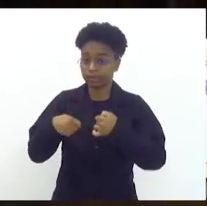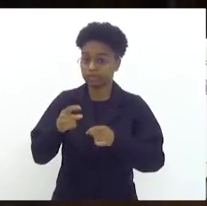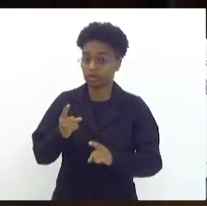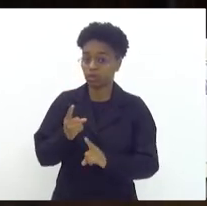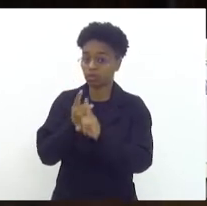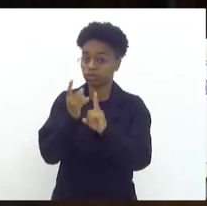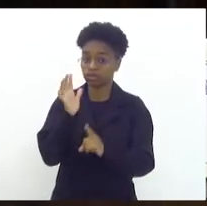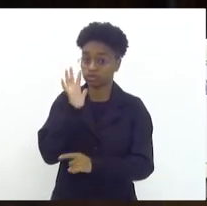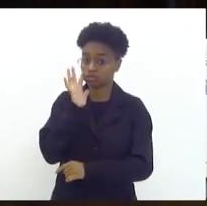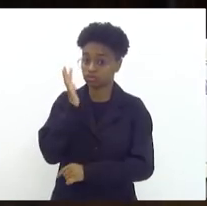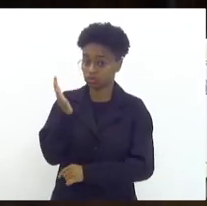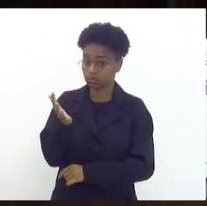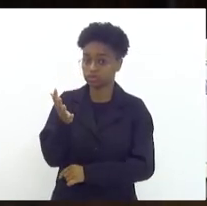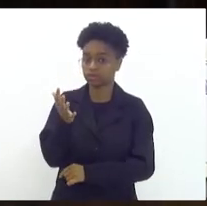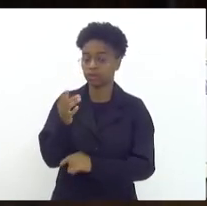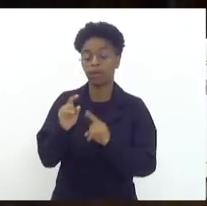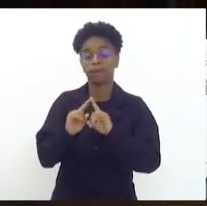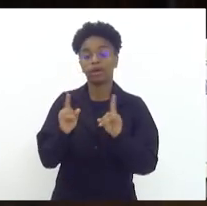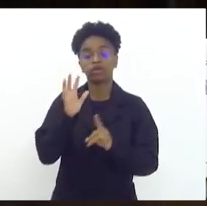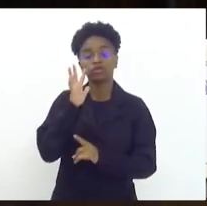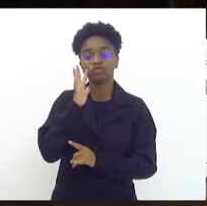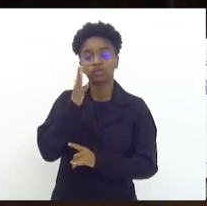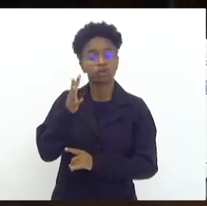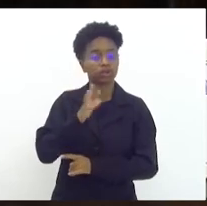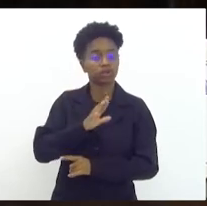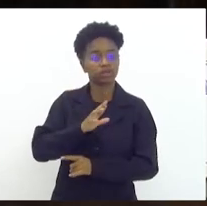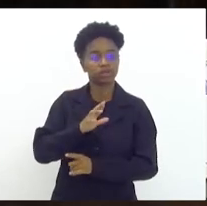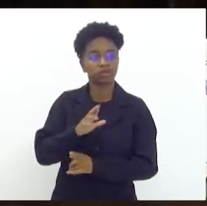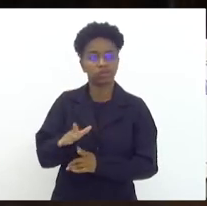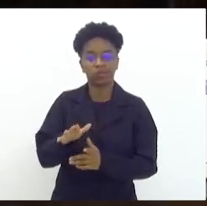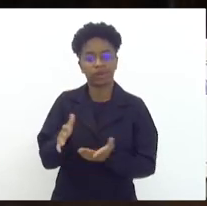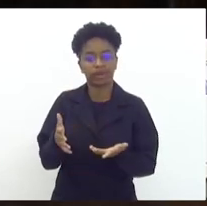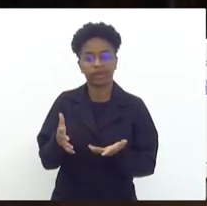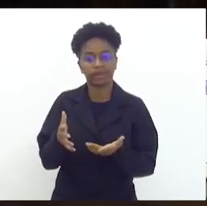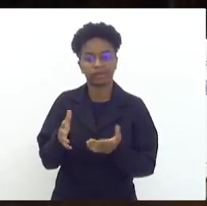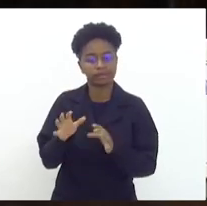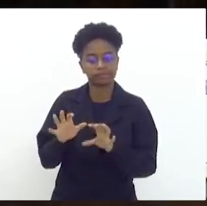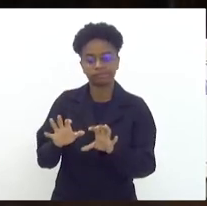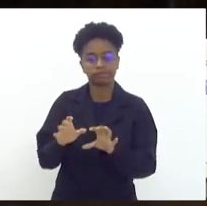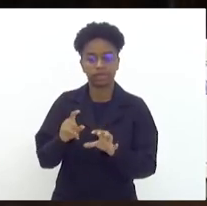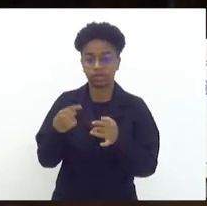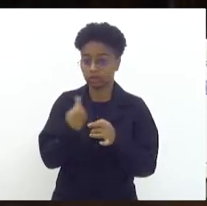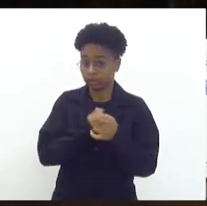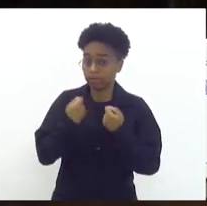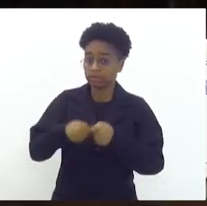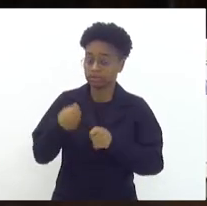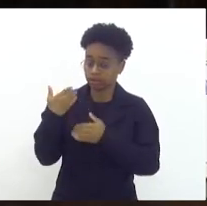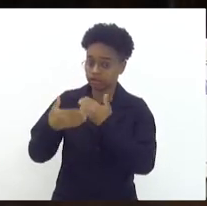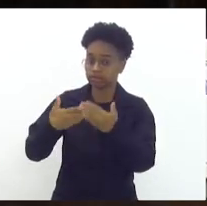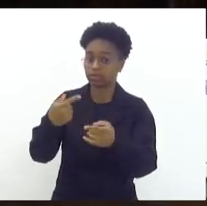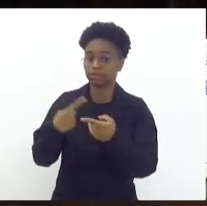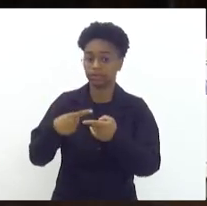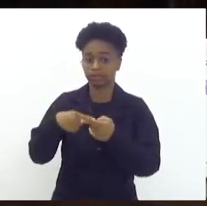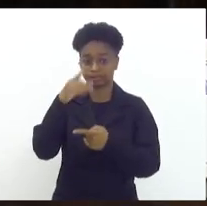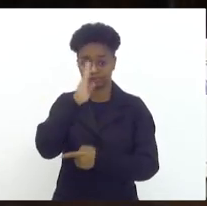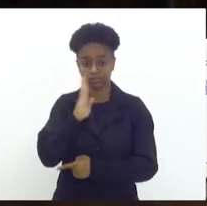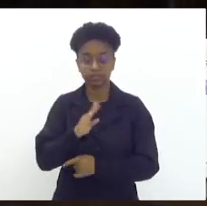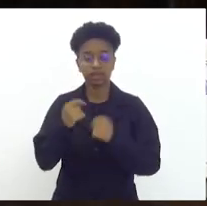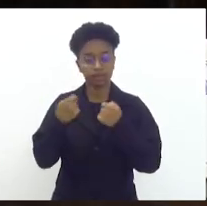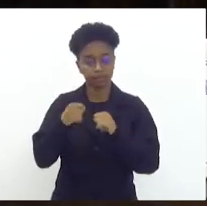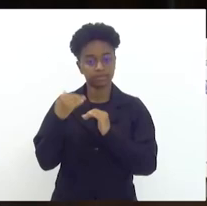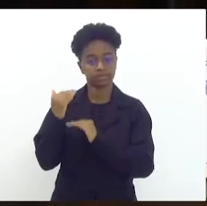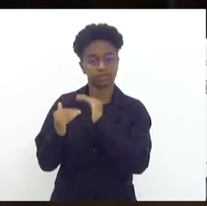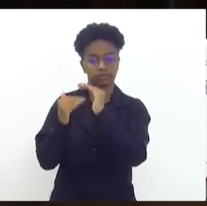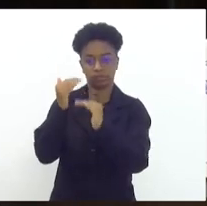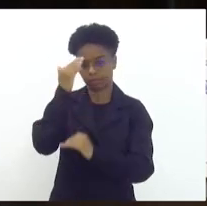uma solução mas essa solução não será nunca consciência é preciso que a gente avance porque o país precisa sequer se desenvolver